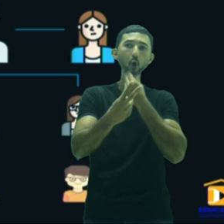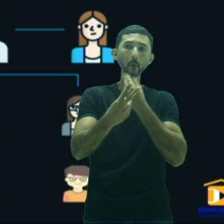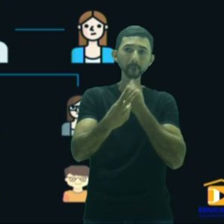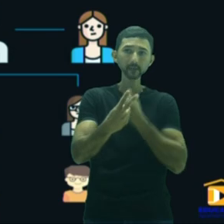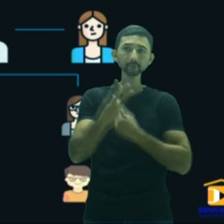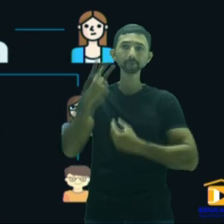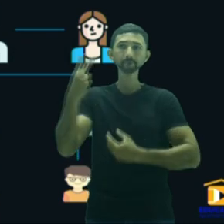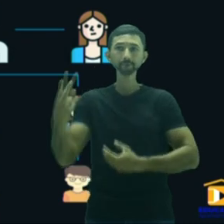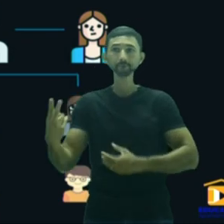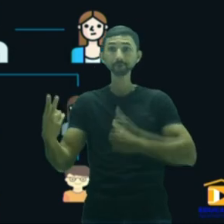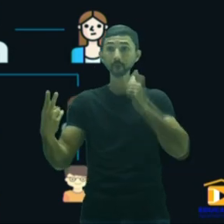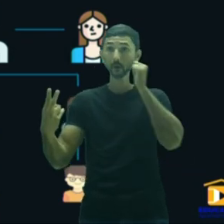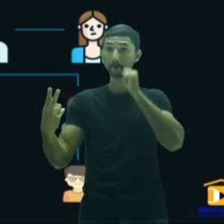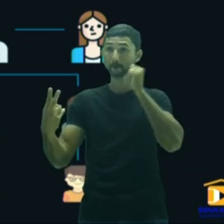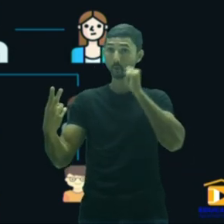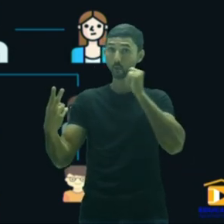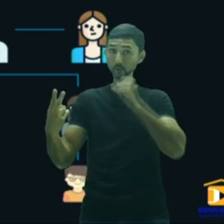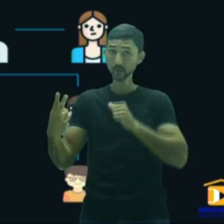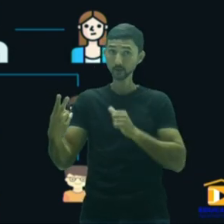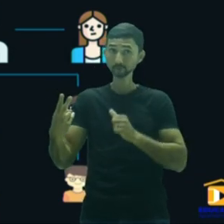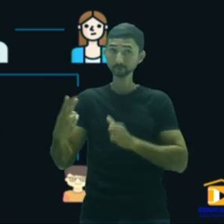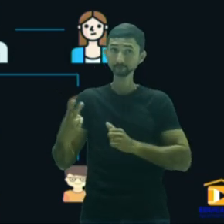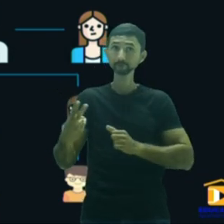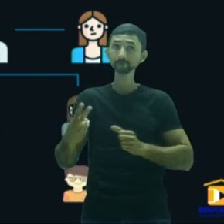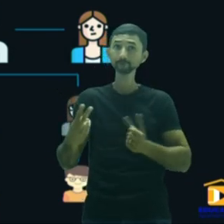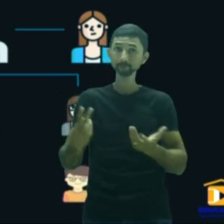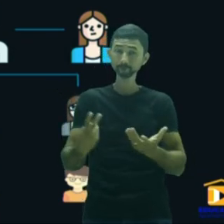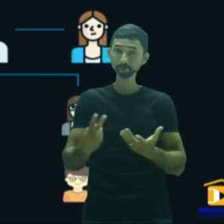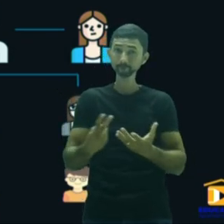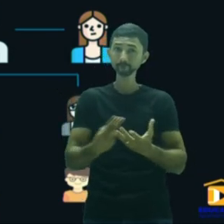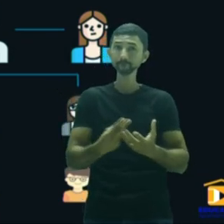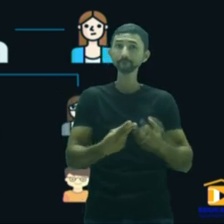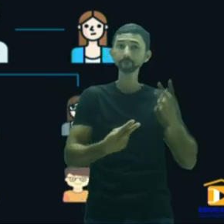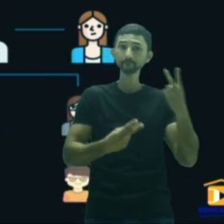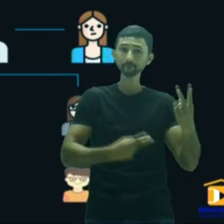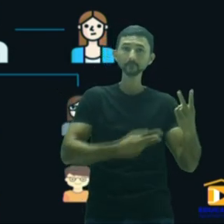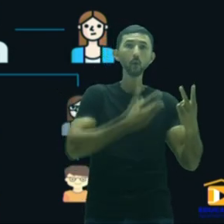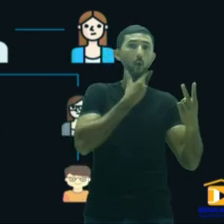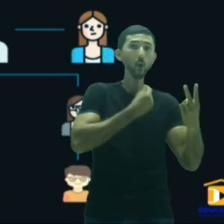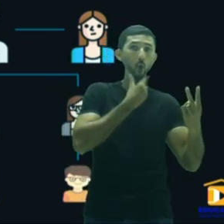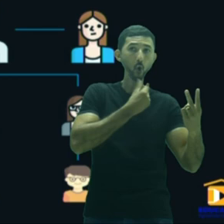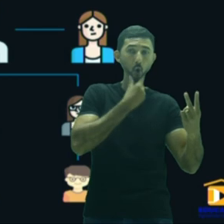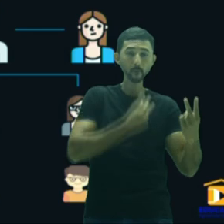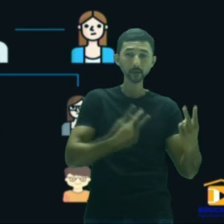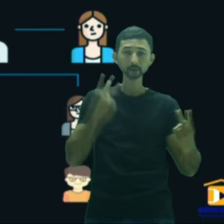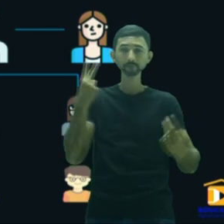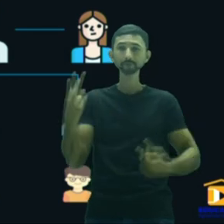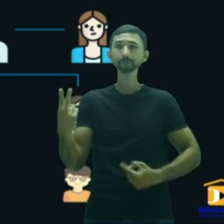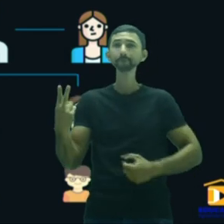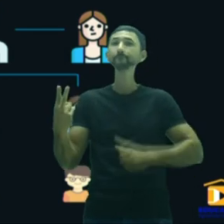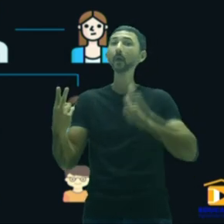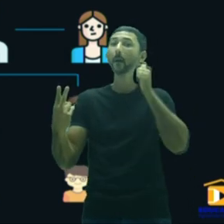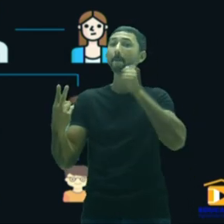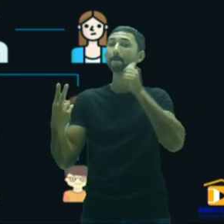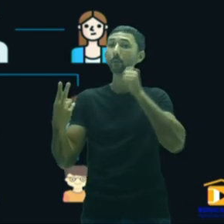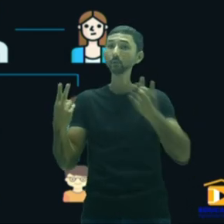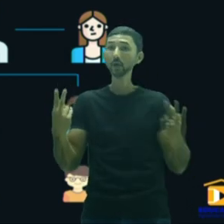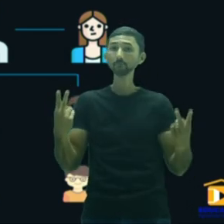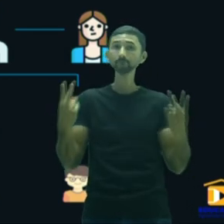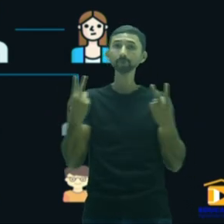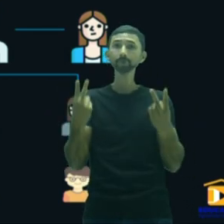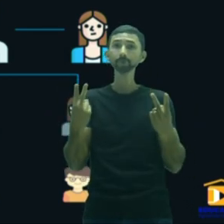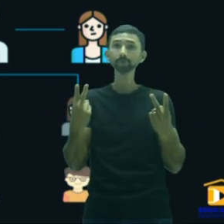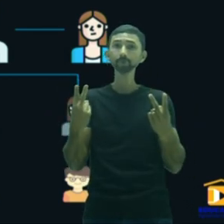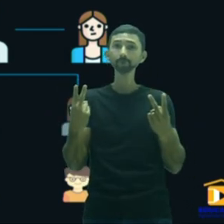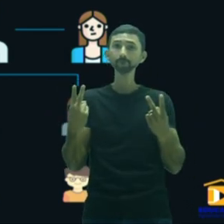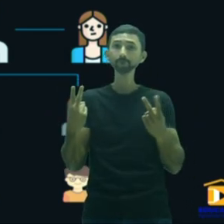mulheres. É, ele teve o Hélio, o Carlos, a Maria e a Lúcia. Né? Que, por sua vez, a Lúcia casou